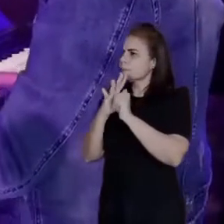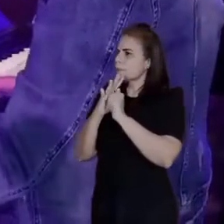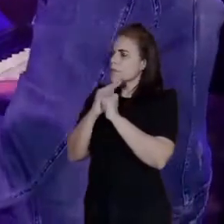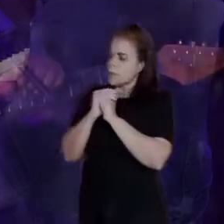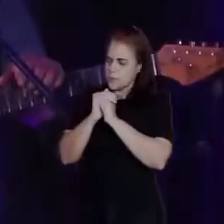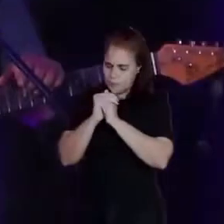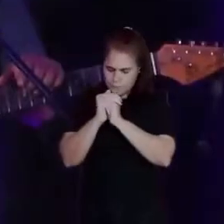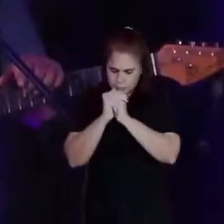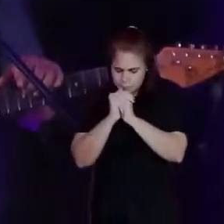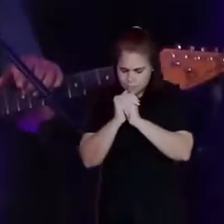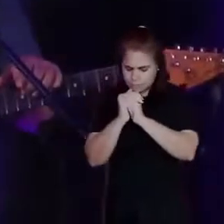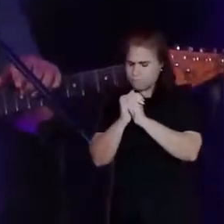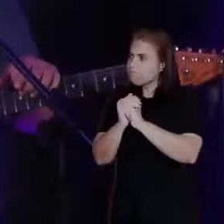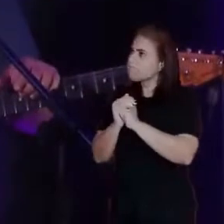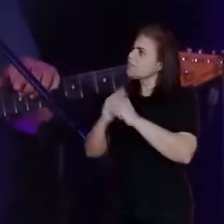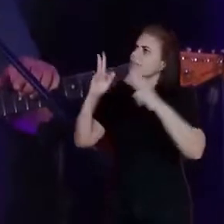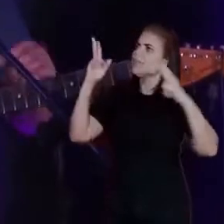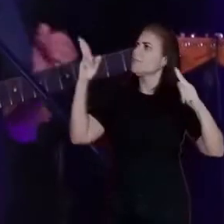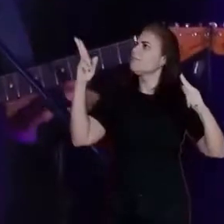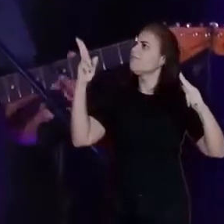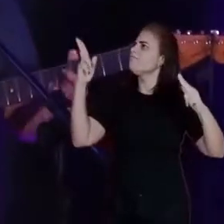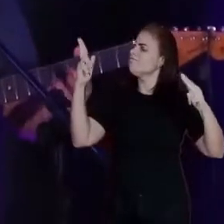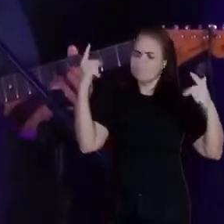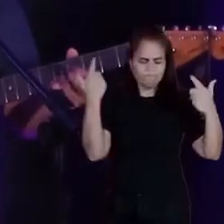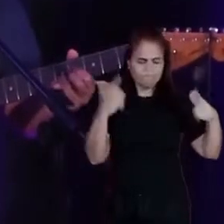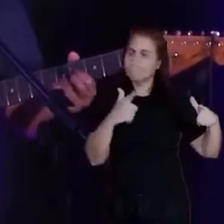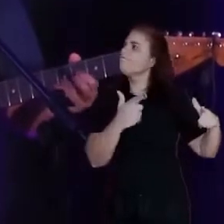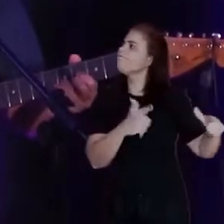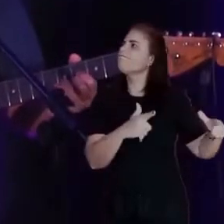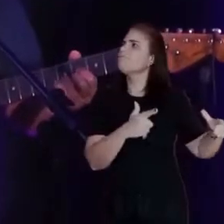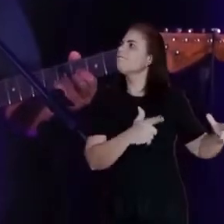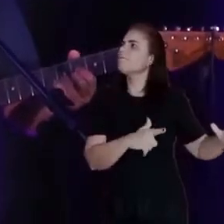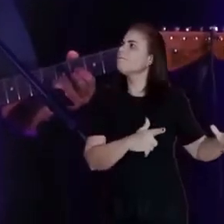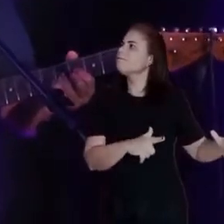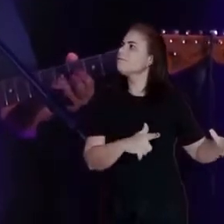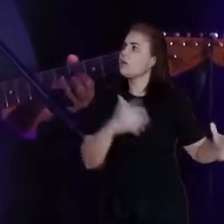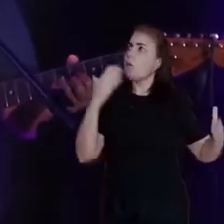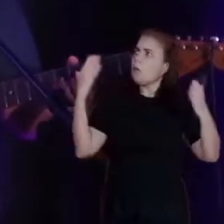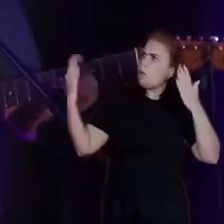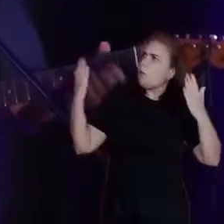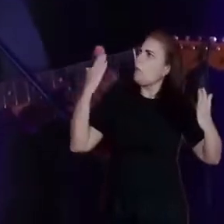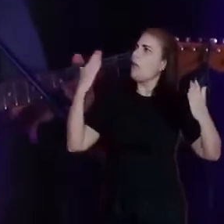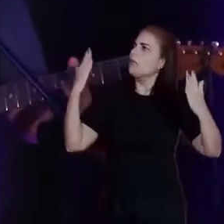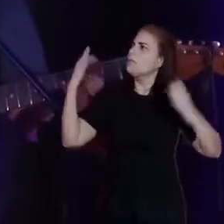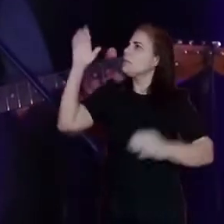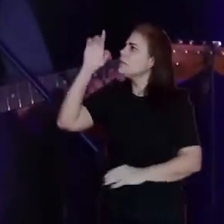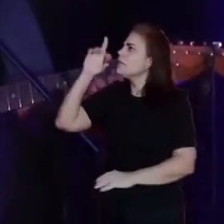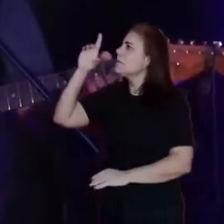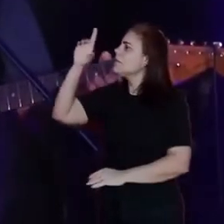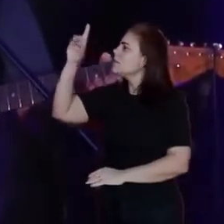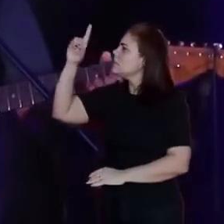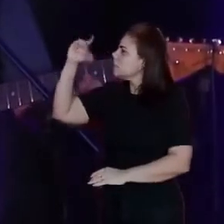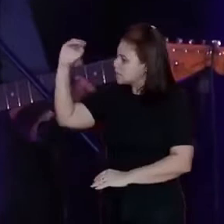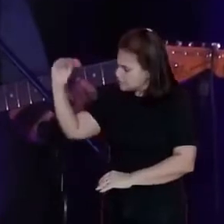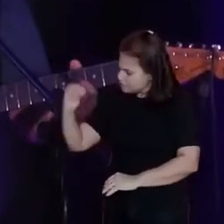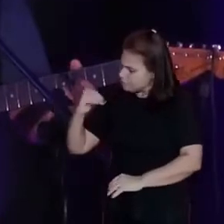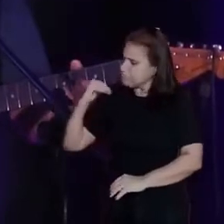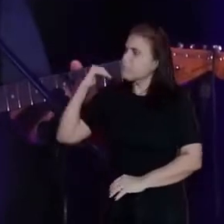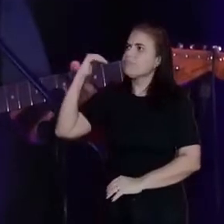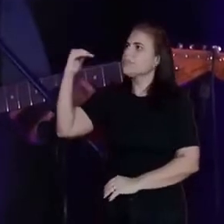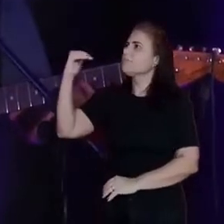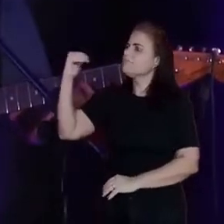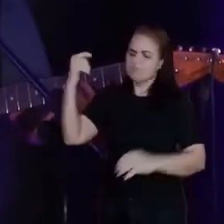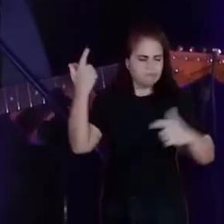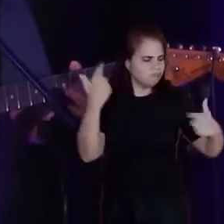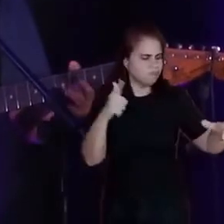e não há Outro Como Tu Senhor e não há quem se compare a tua grandeza a tua beleza